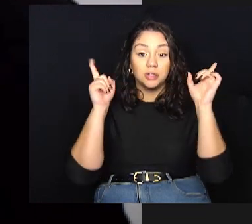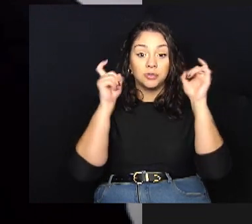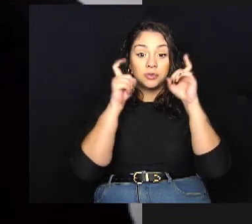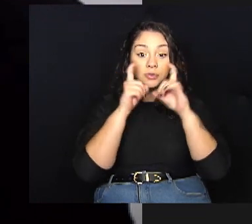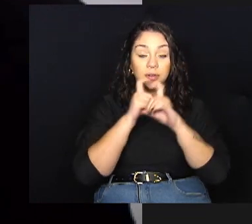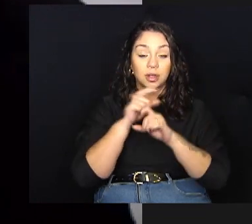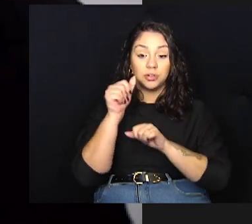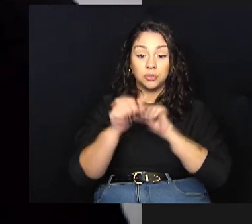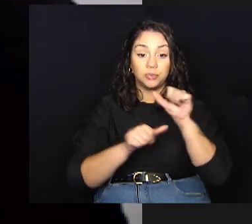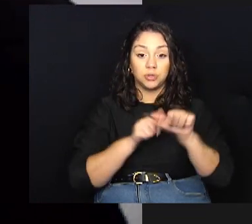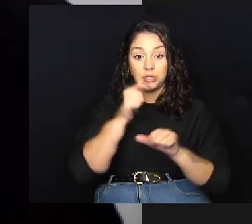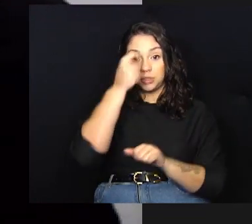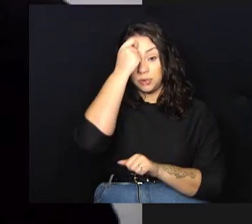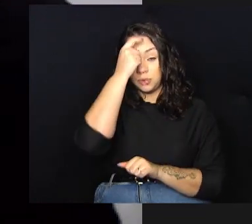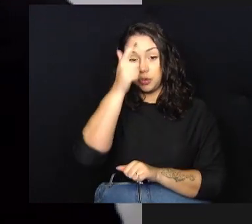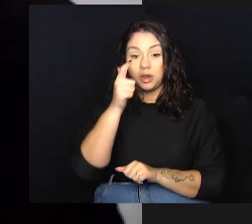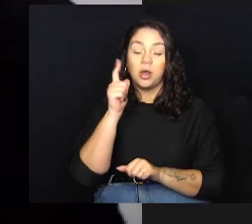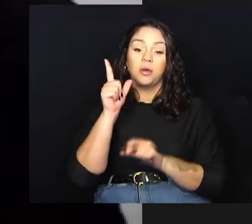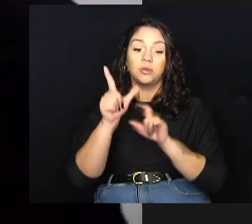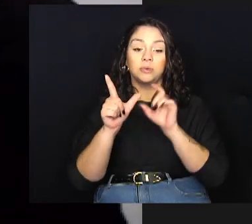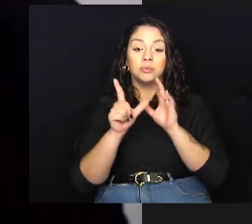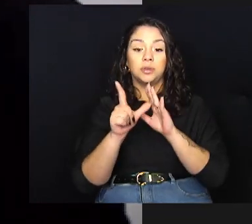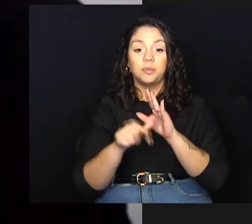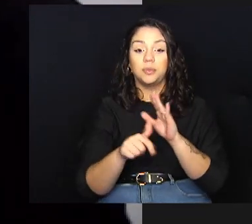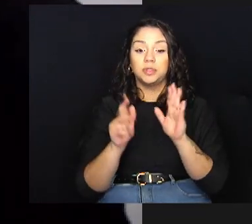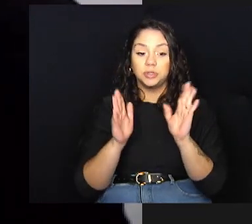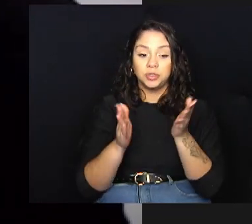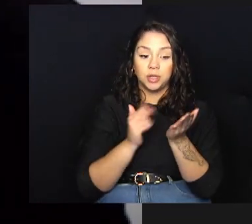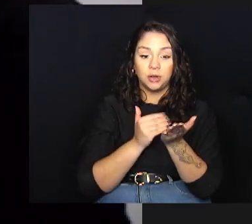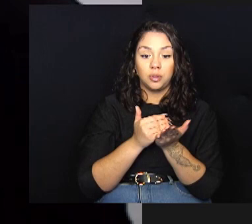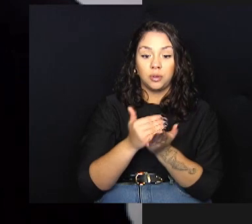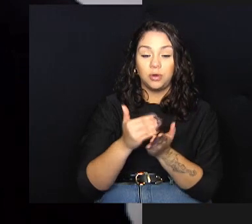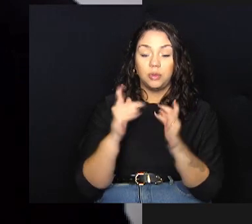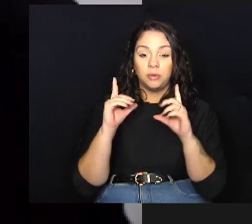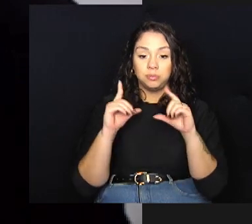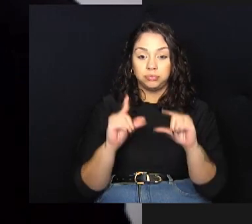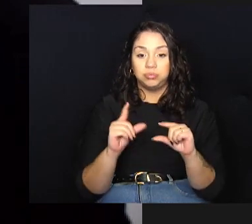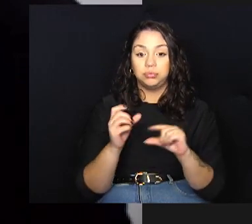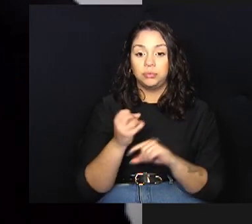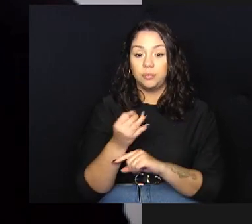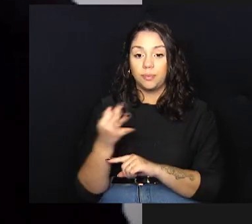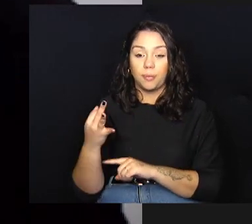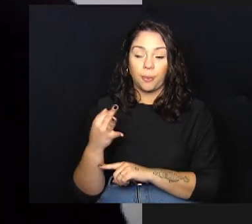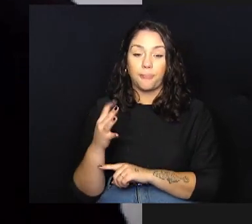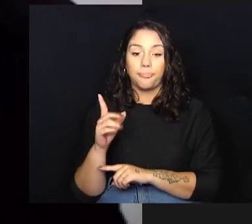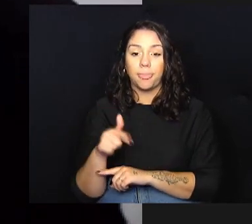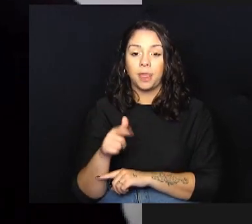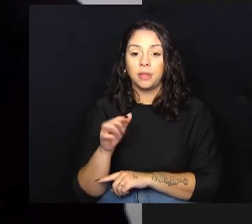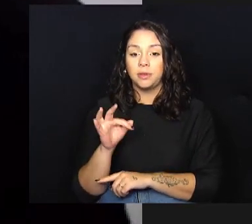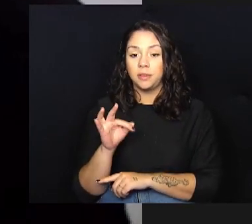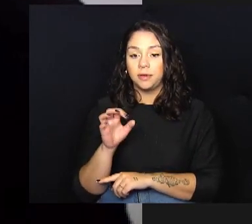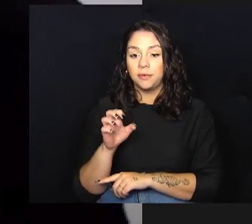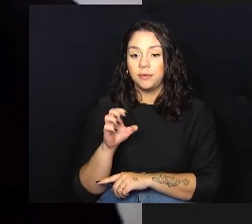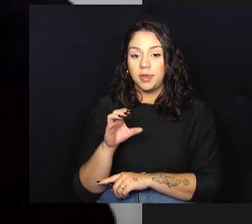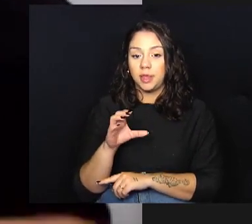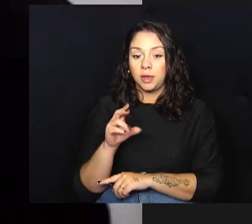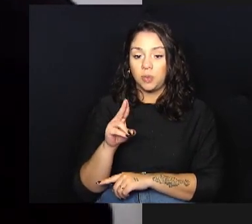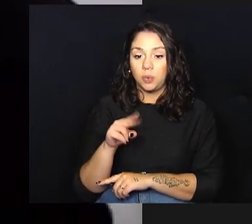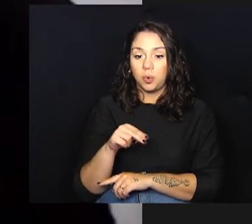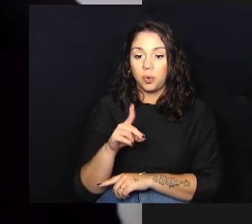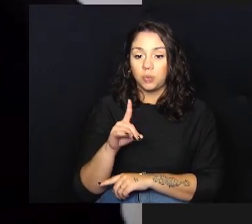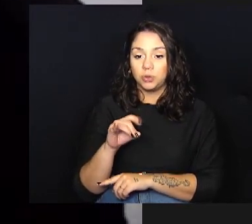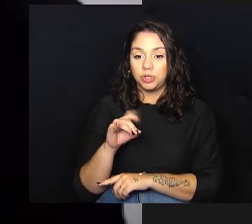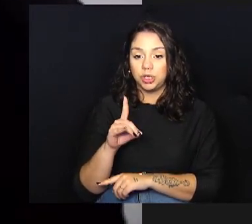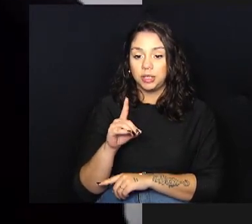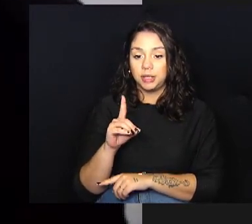cultural depois que tá implantada a redução da taxa da fecundidade né Ou seja a partir do momento que